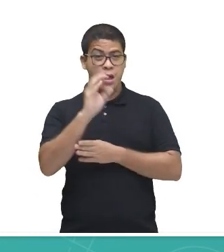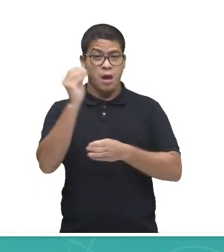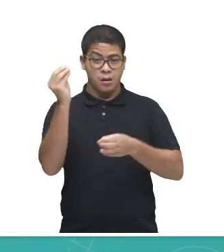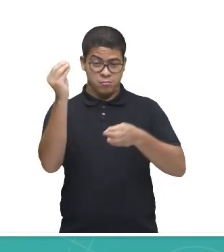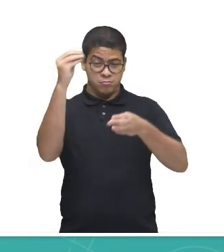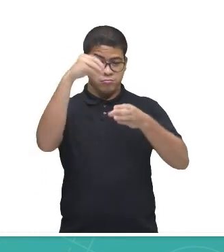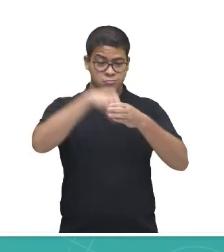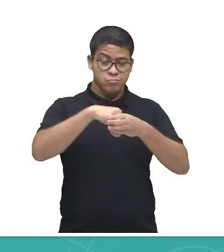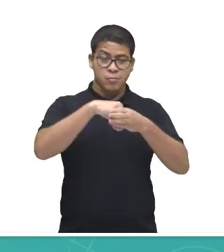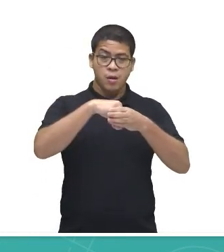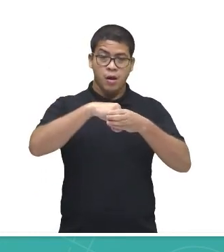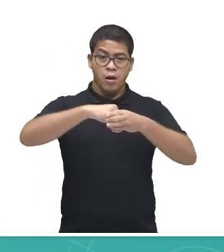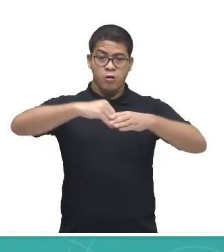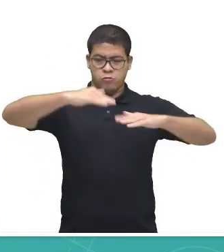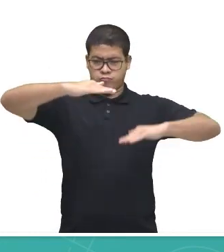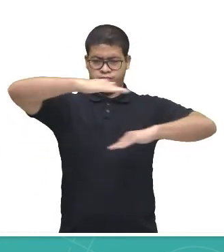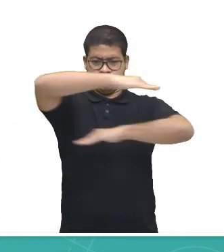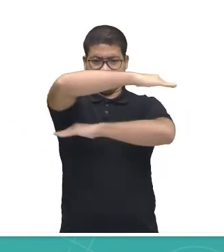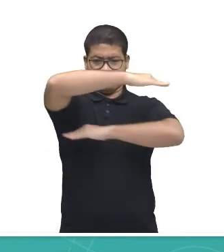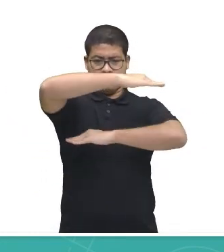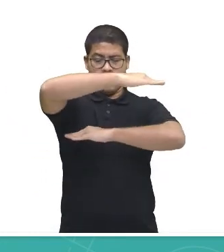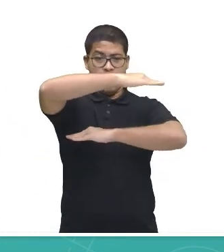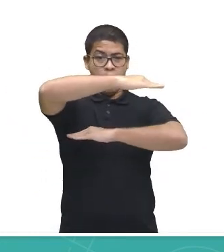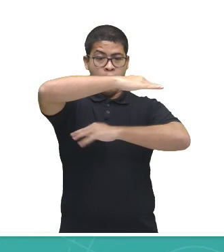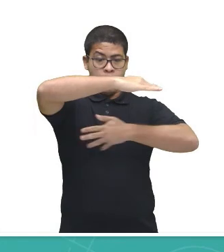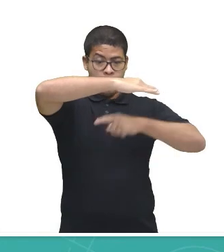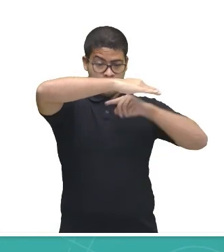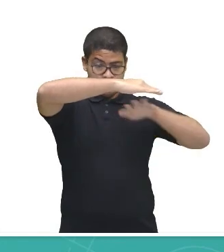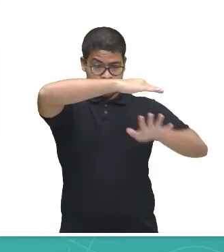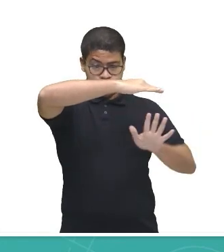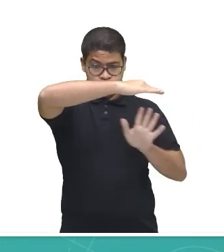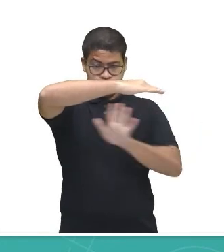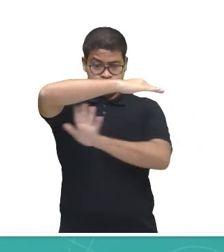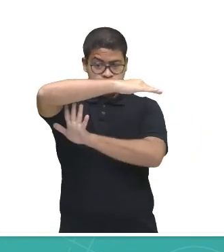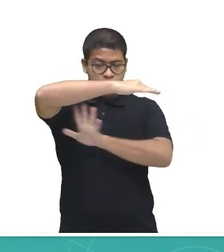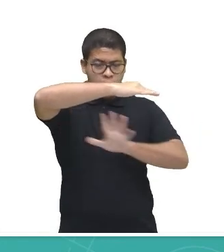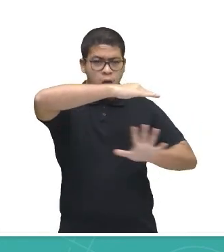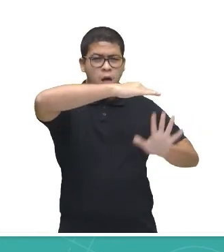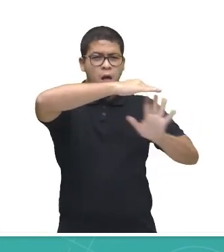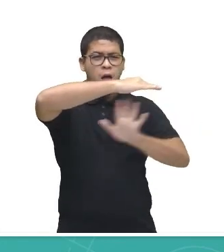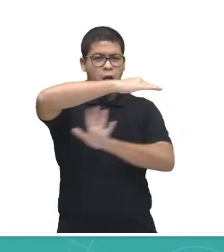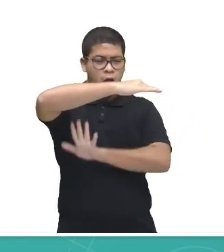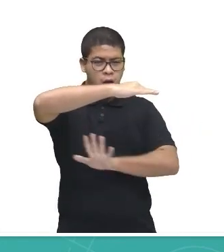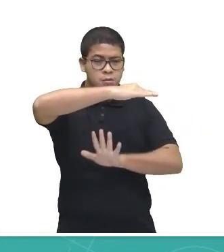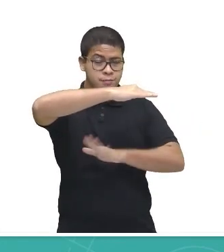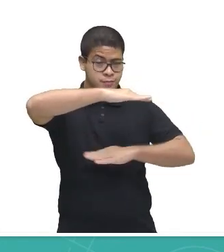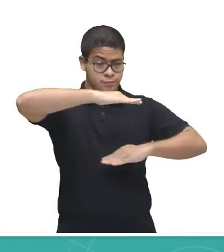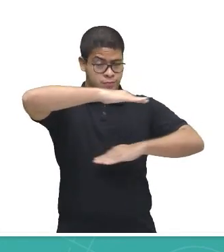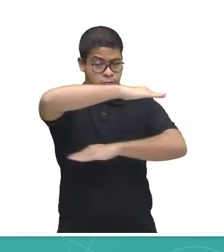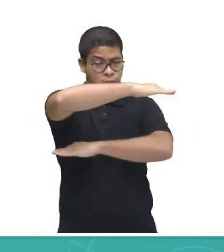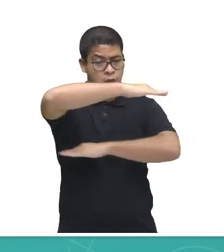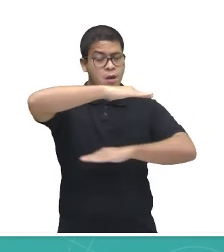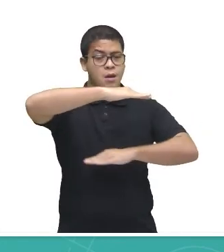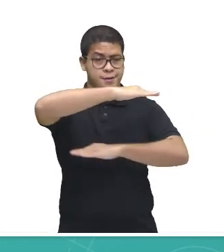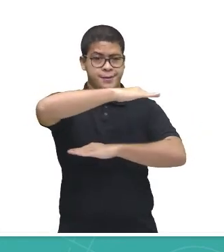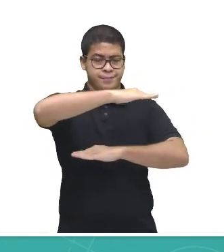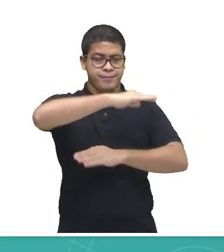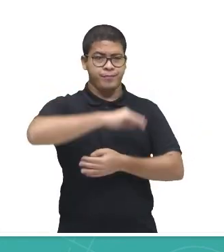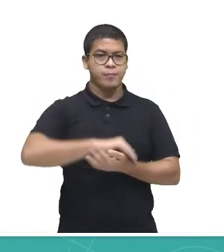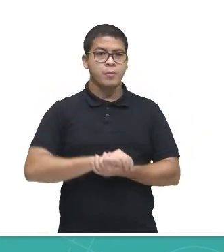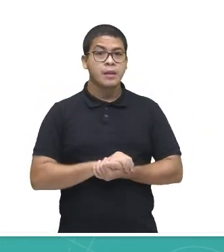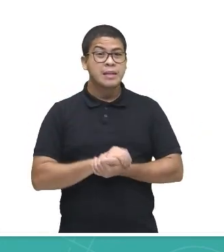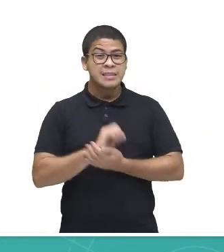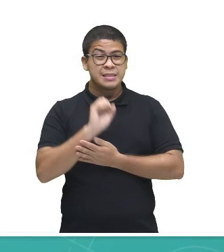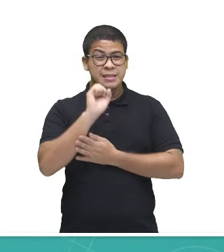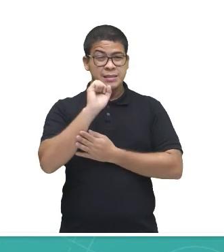localizam aqui entre as retas R e S, tá bom? Além disso, se estamos falando de